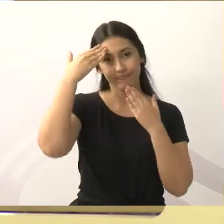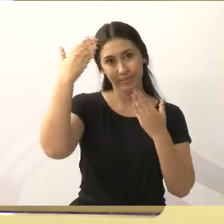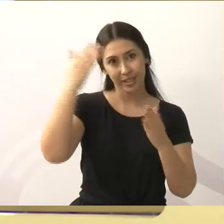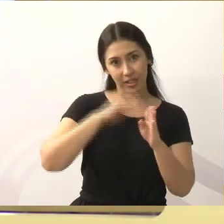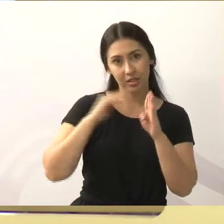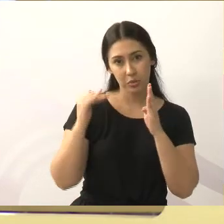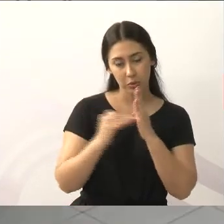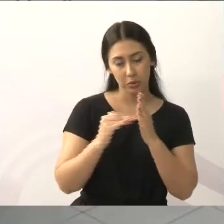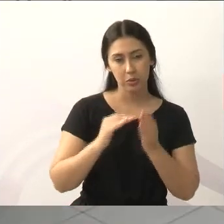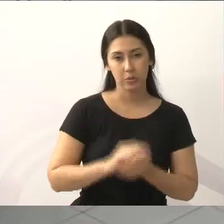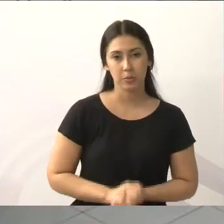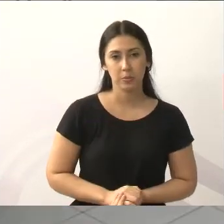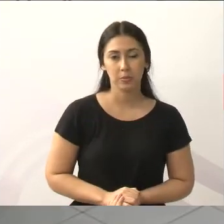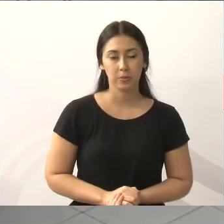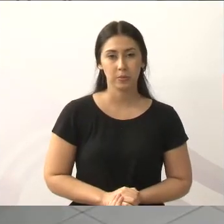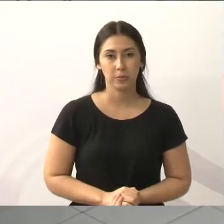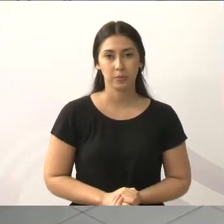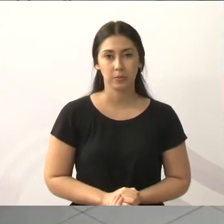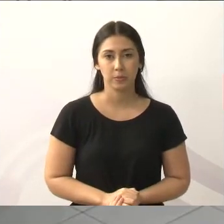todos.